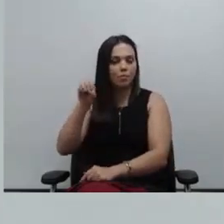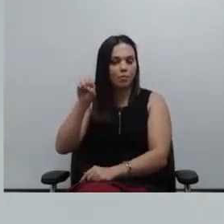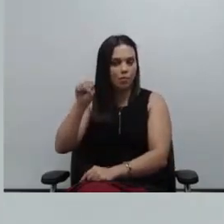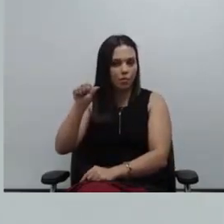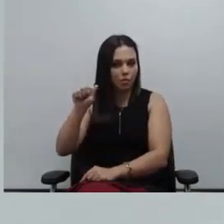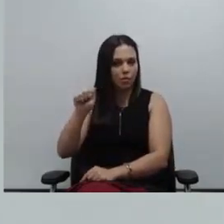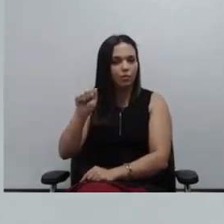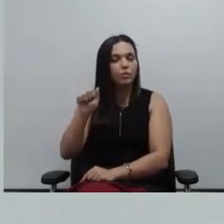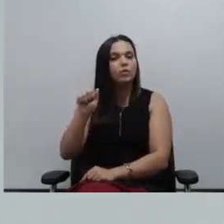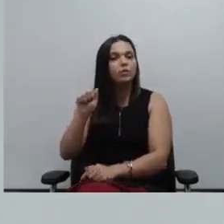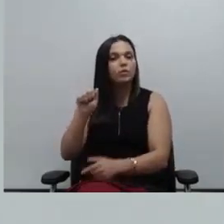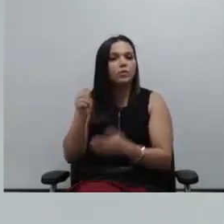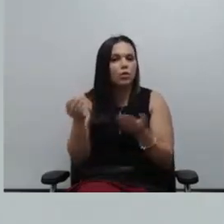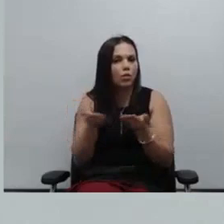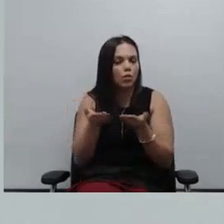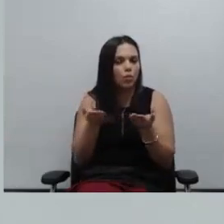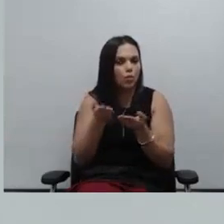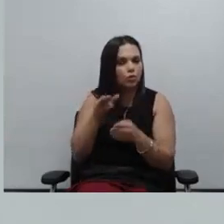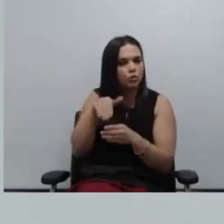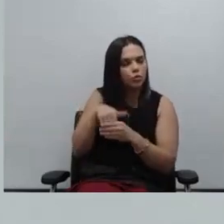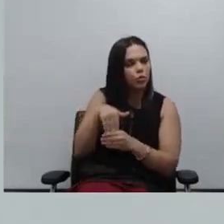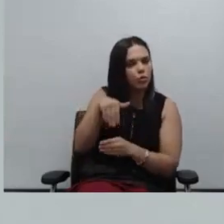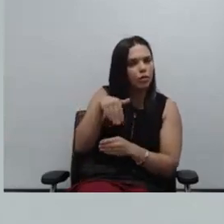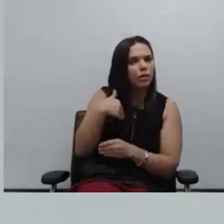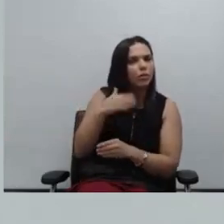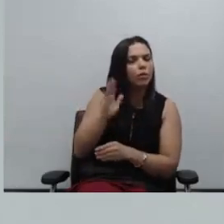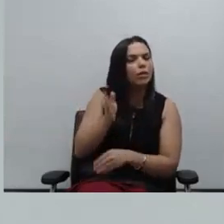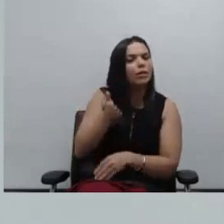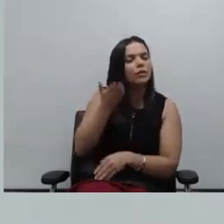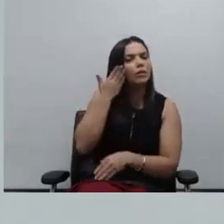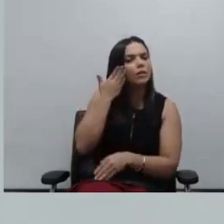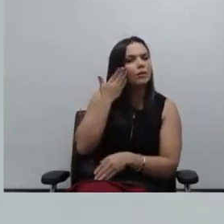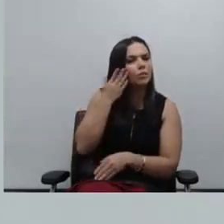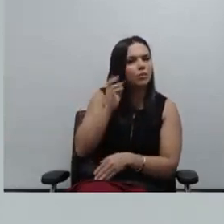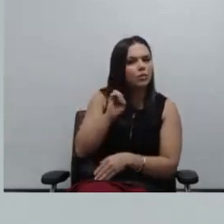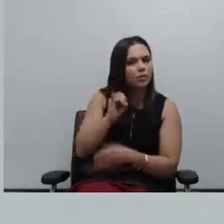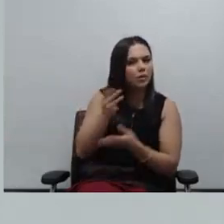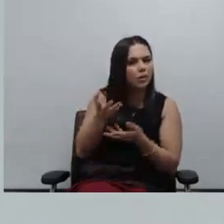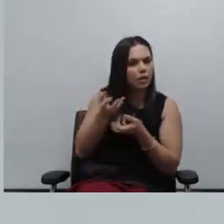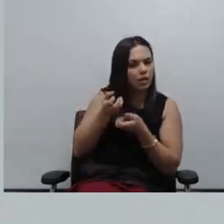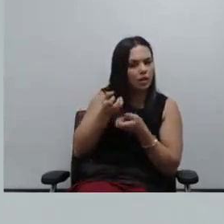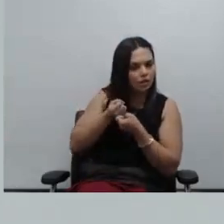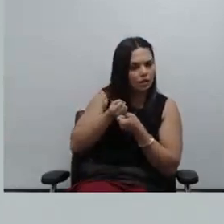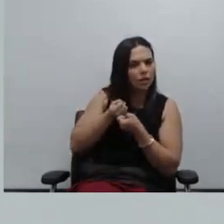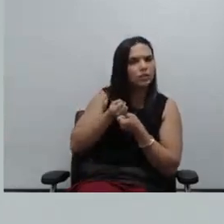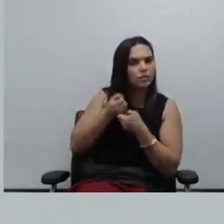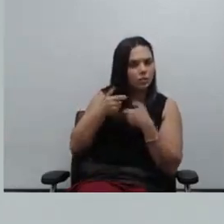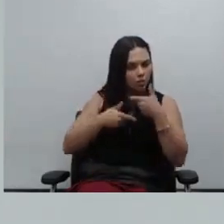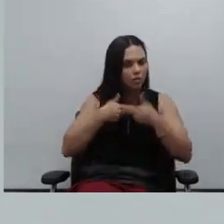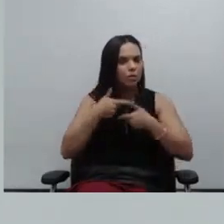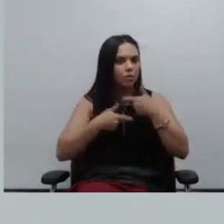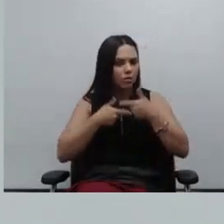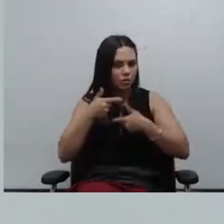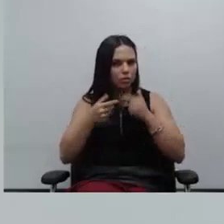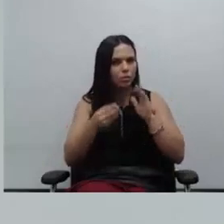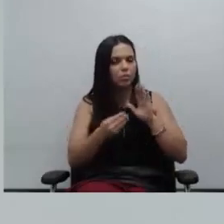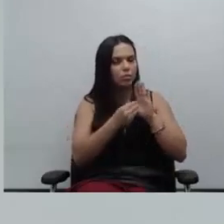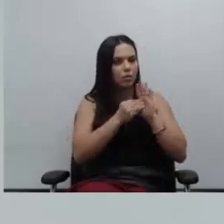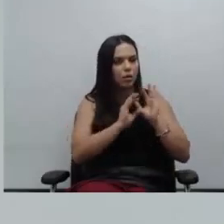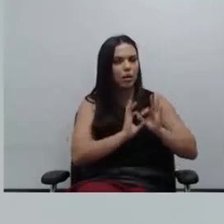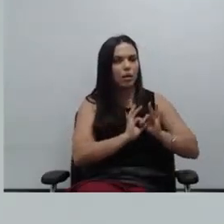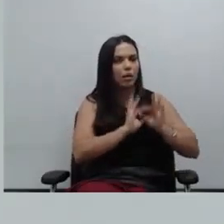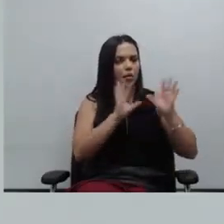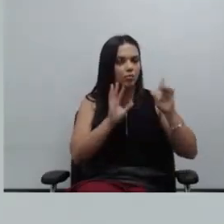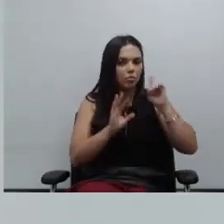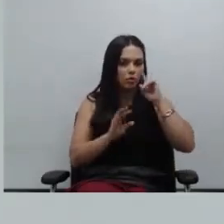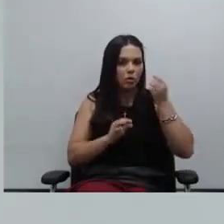nessa procurando informações hoje, mas eu queria saber se tem essa informação de se a colega recebeu as devidas diárias, porque são devidas já que estão previstas na deliberação desde o dia